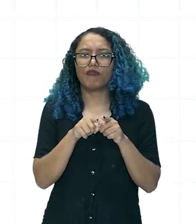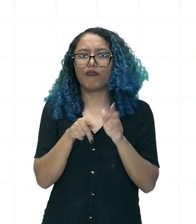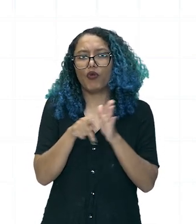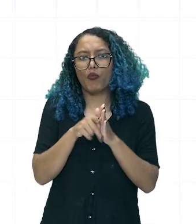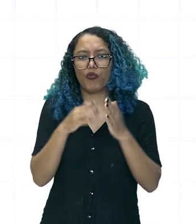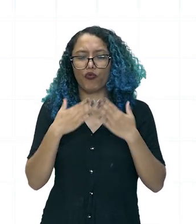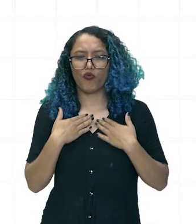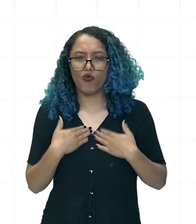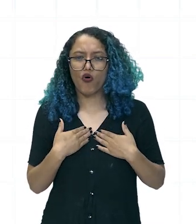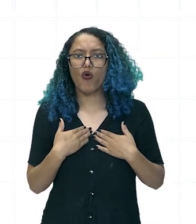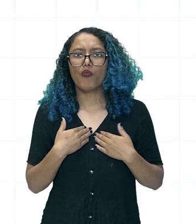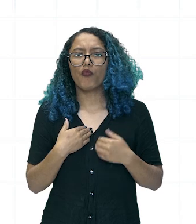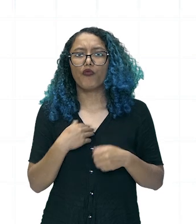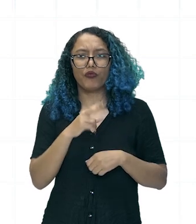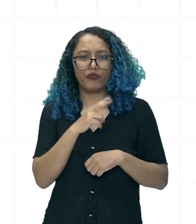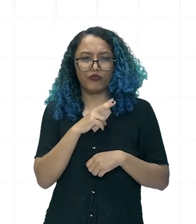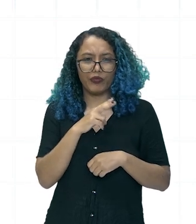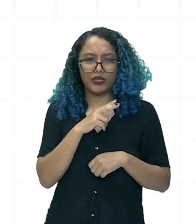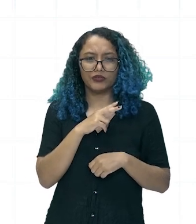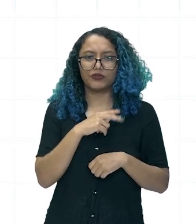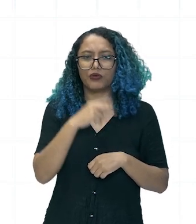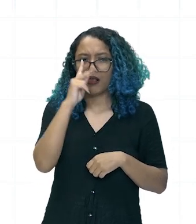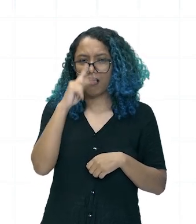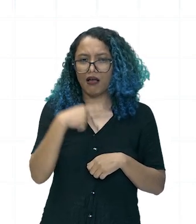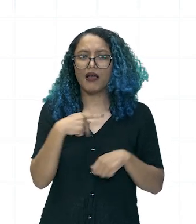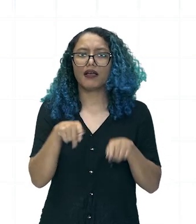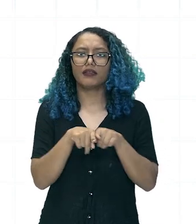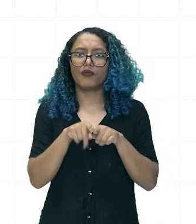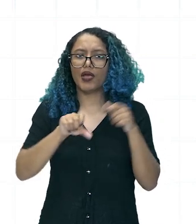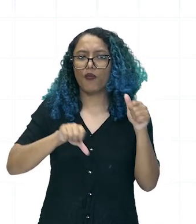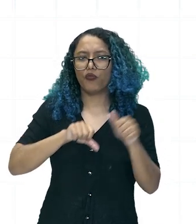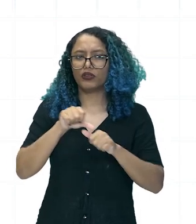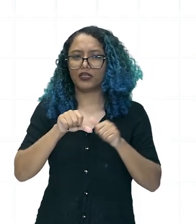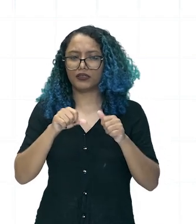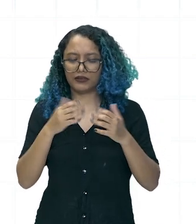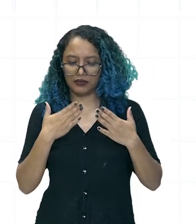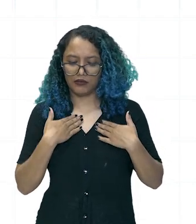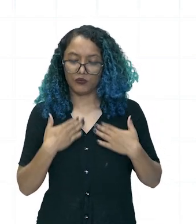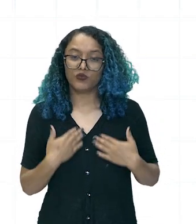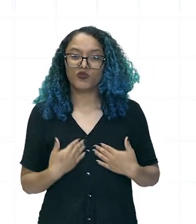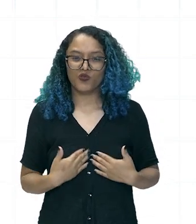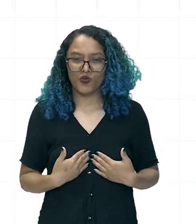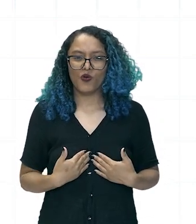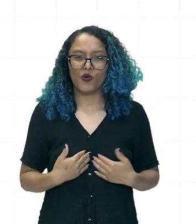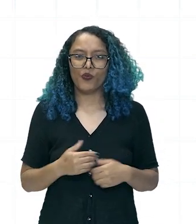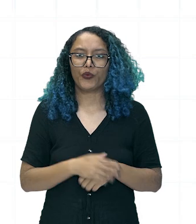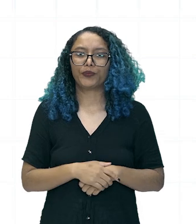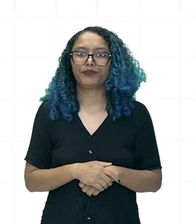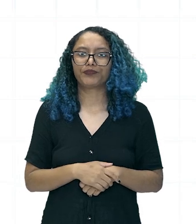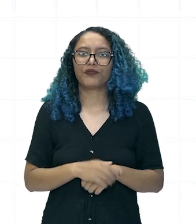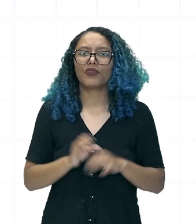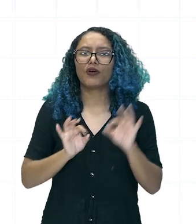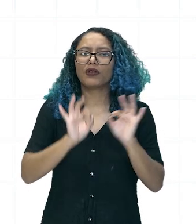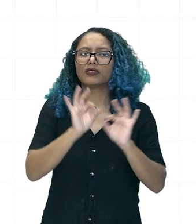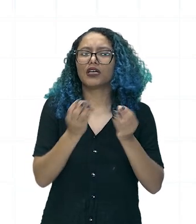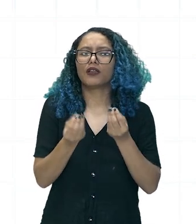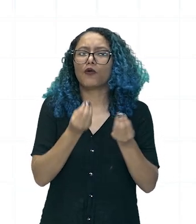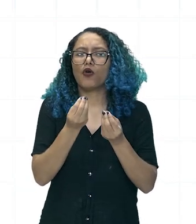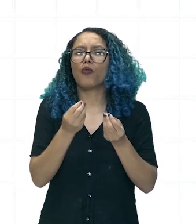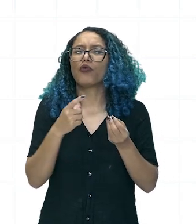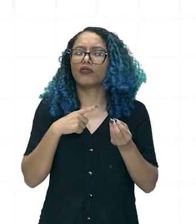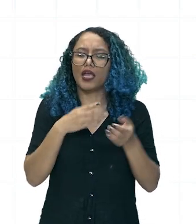ginástica de condicionamento físico e a ginástica de conscientização corporal. Qual será a diferença entre